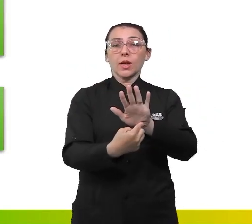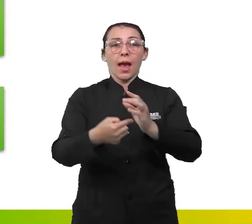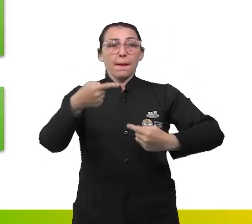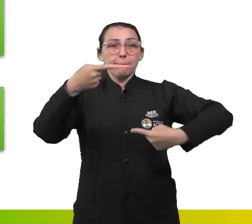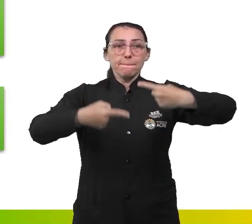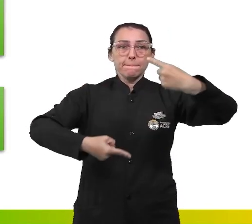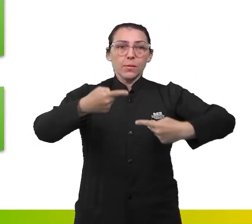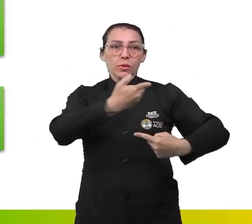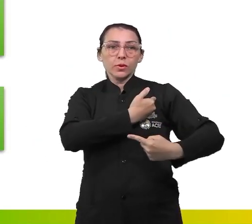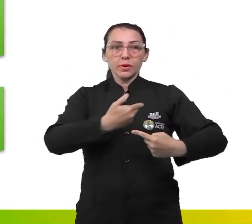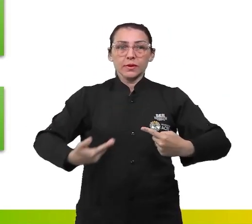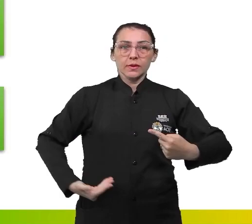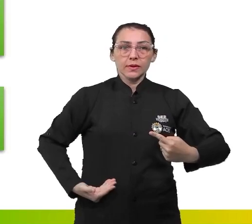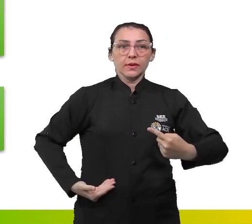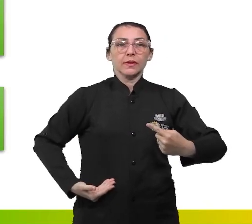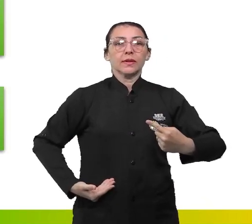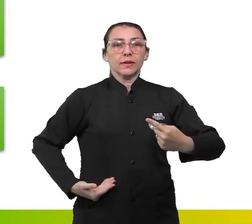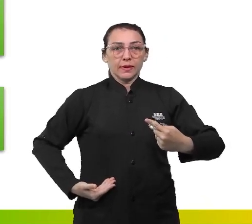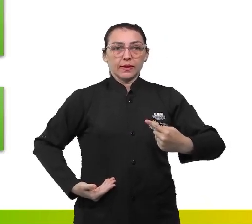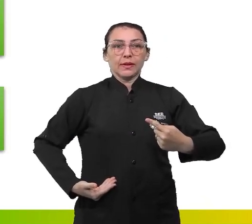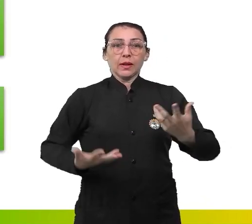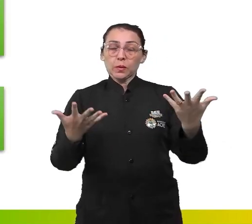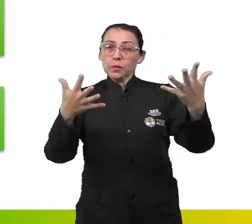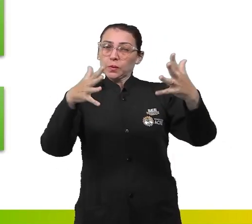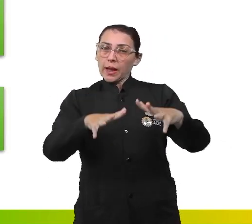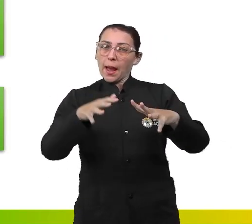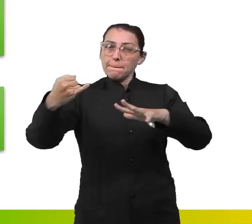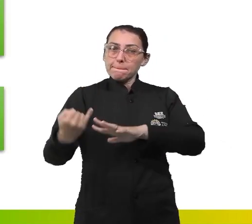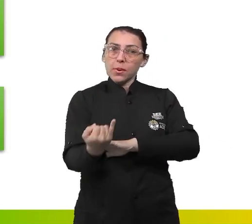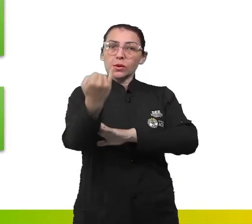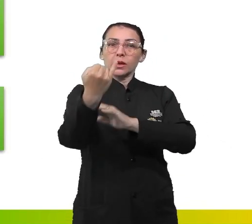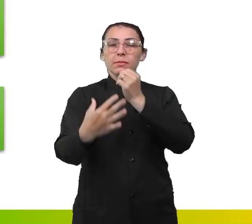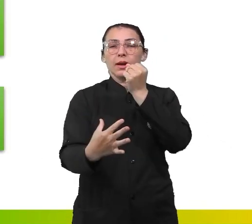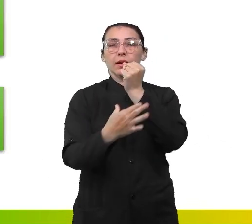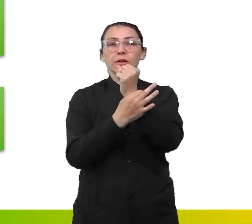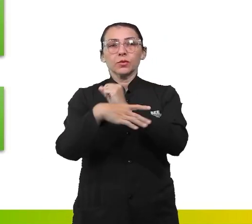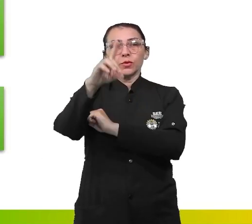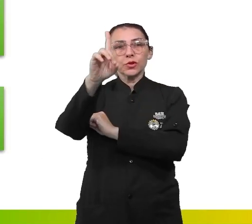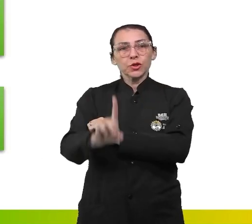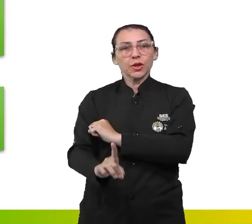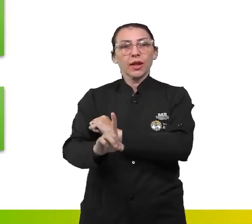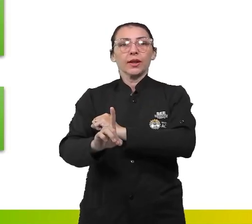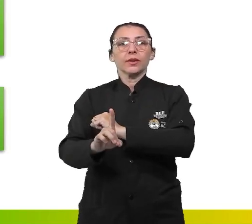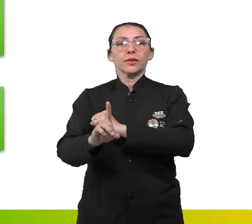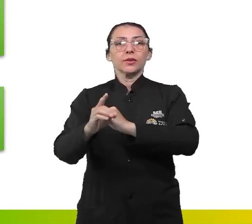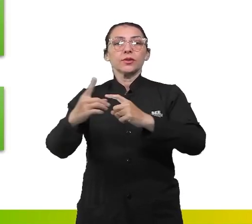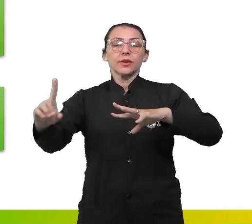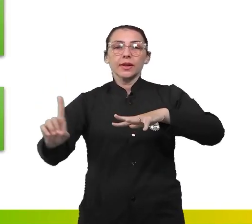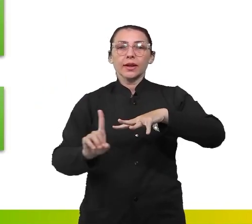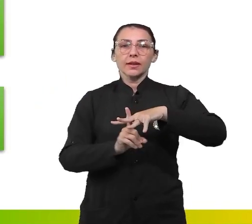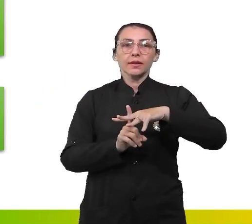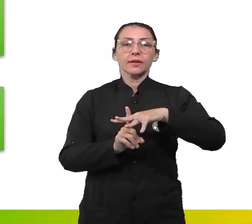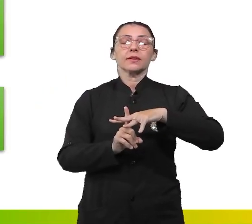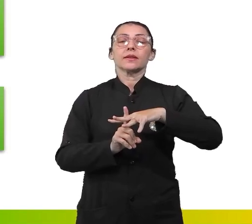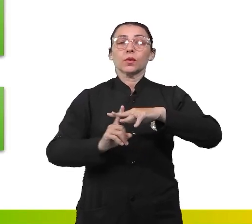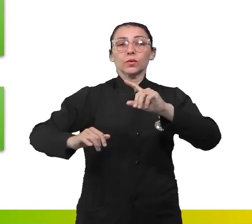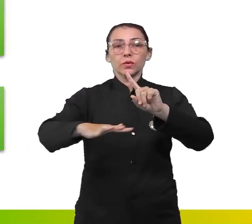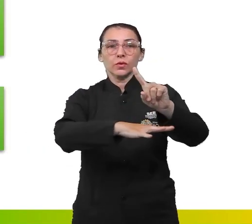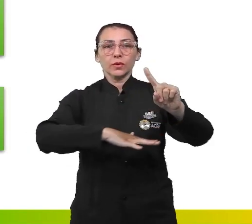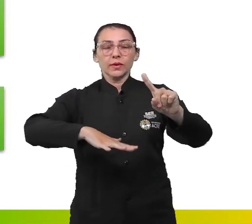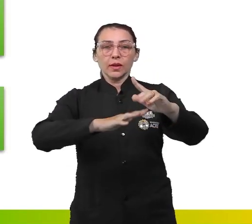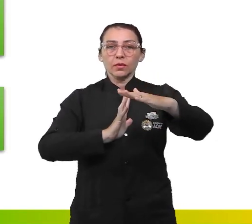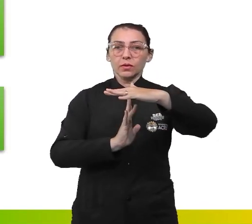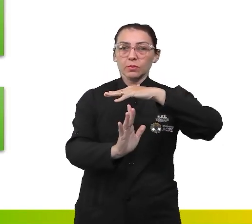temos políticas públicas inclusivas são essenciais para garantir direitos e integração social